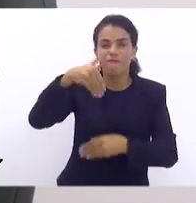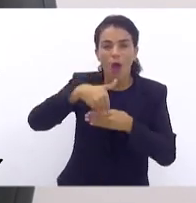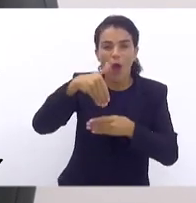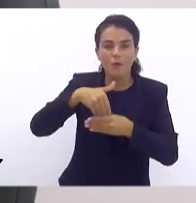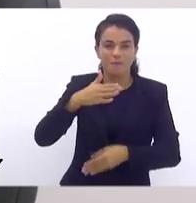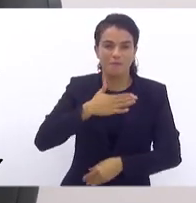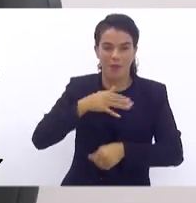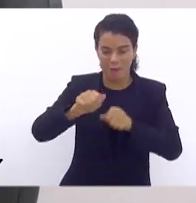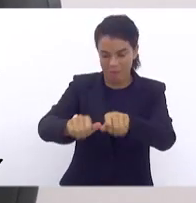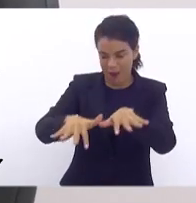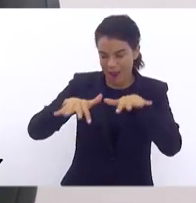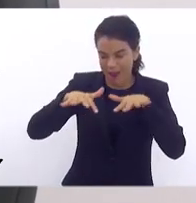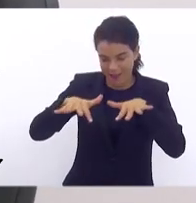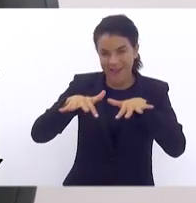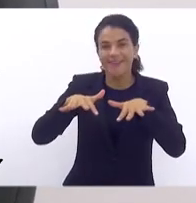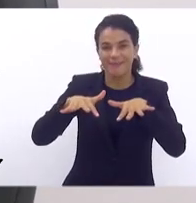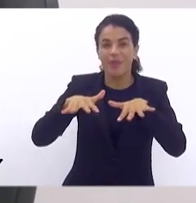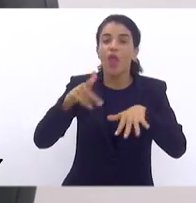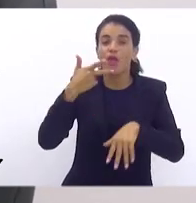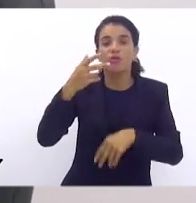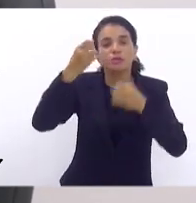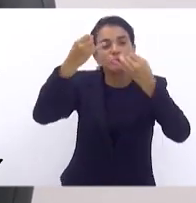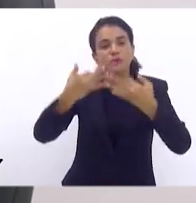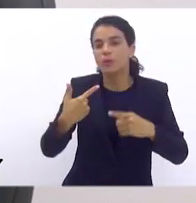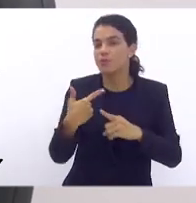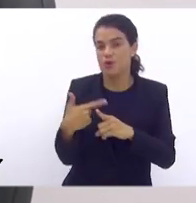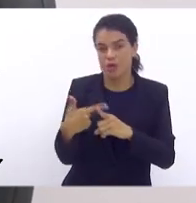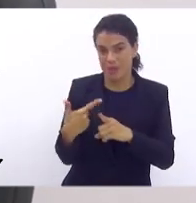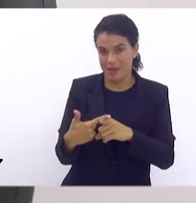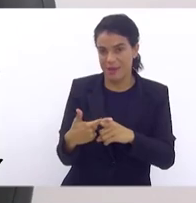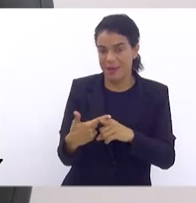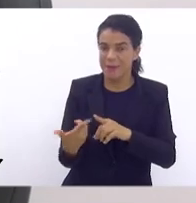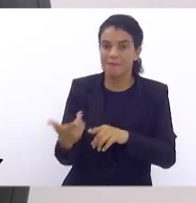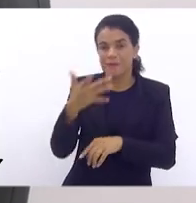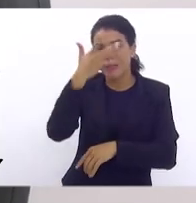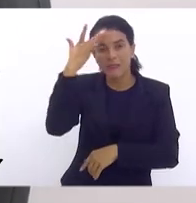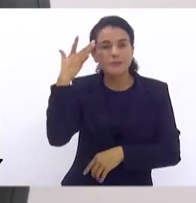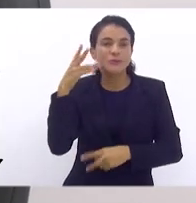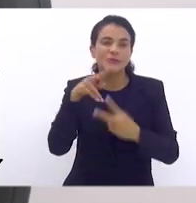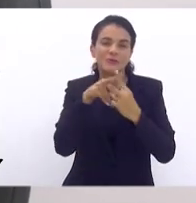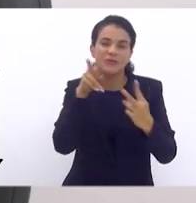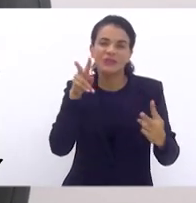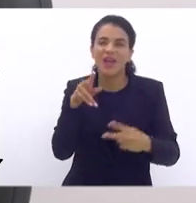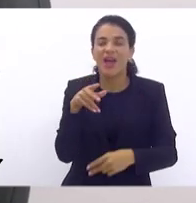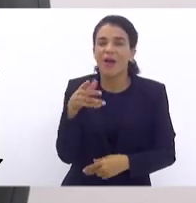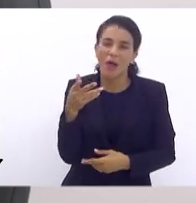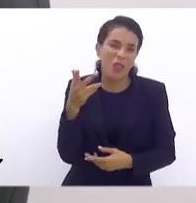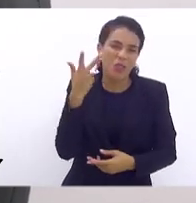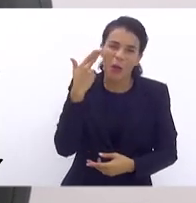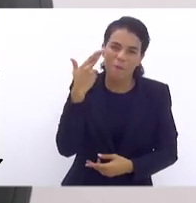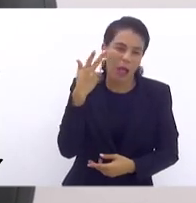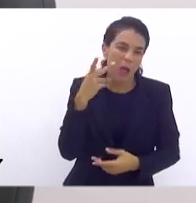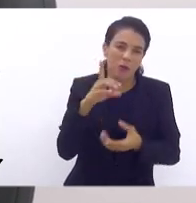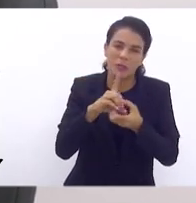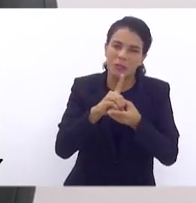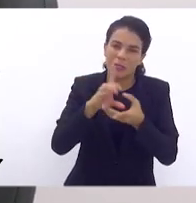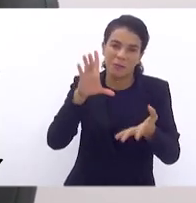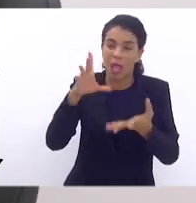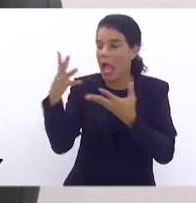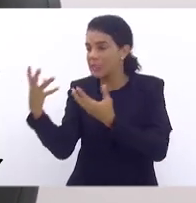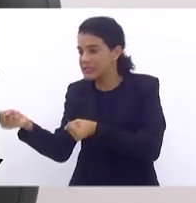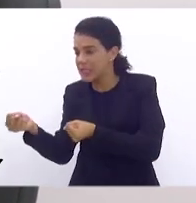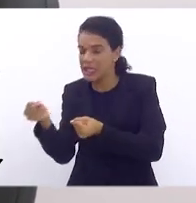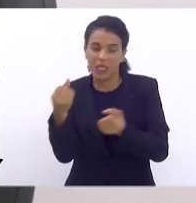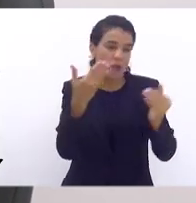maioria Quando é polêmico porque eu estou fazendo e muita gente do outro lado não isso é normal na democracia aceita